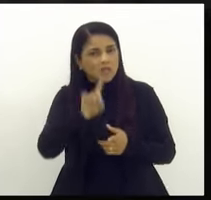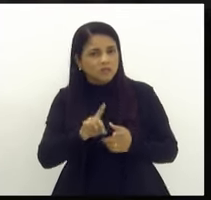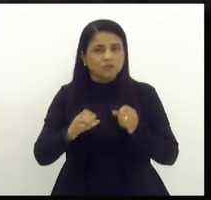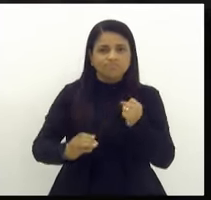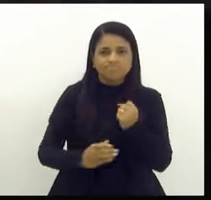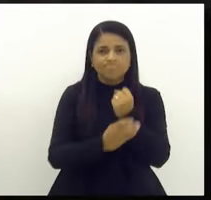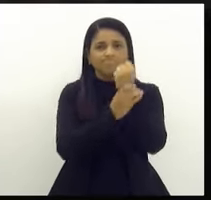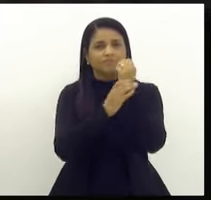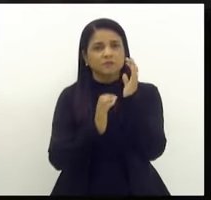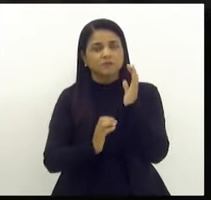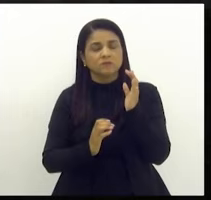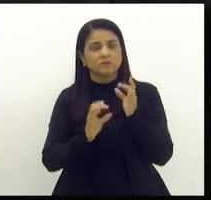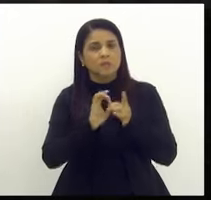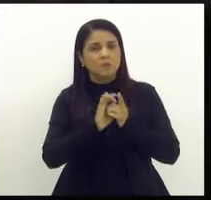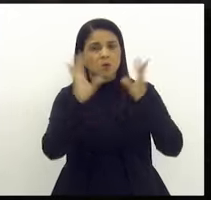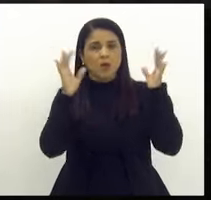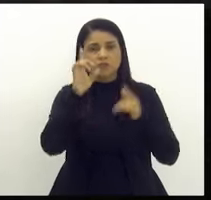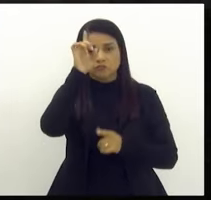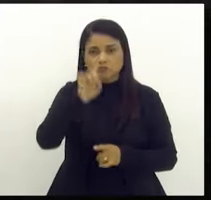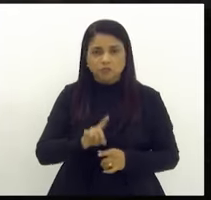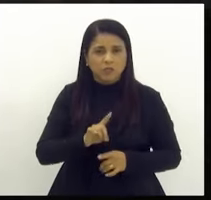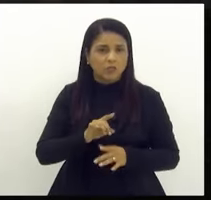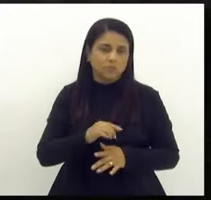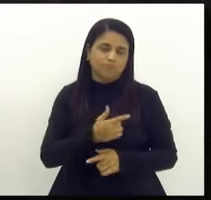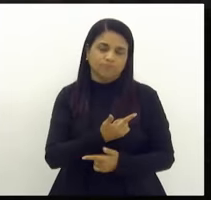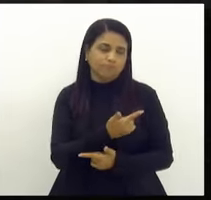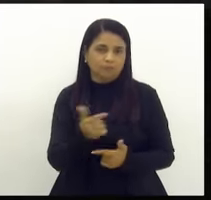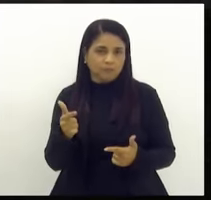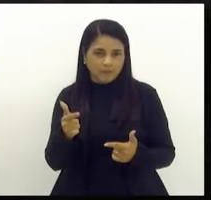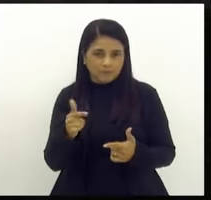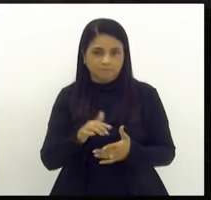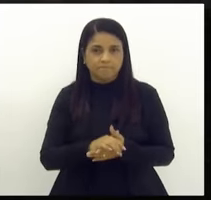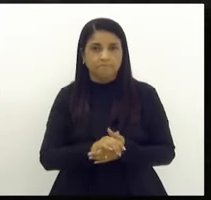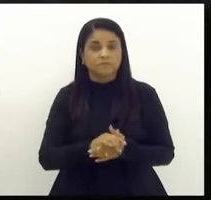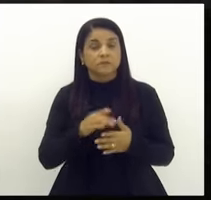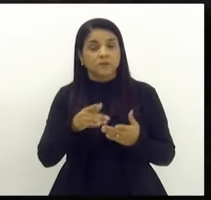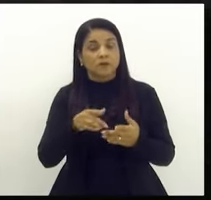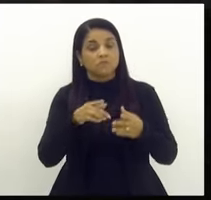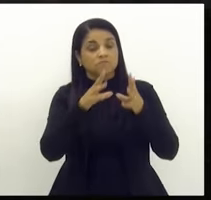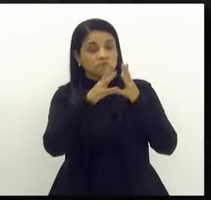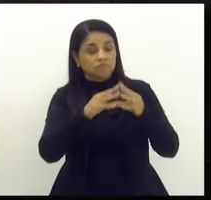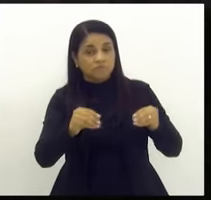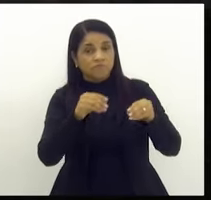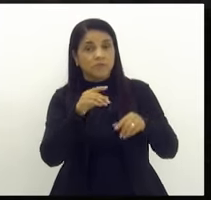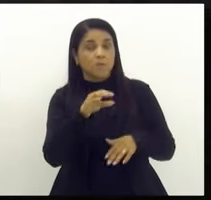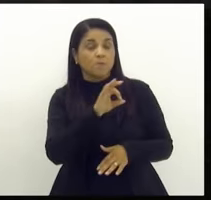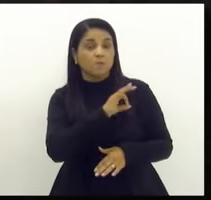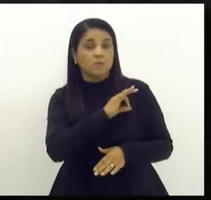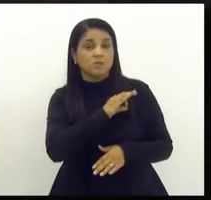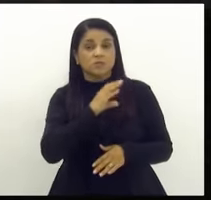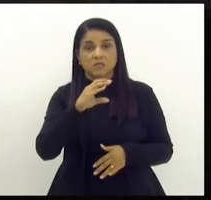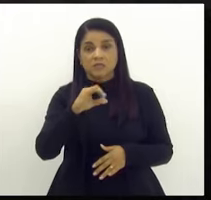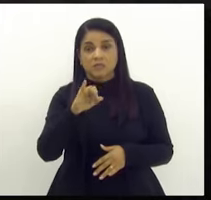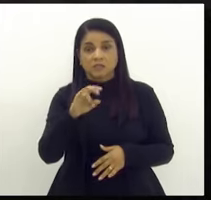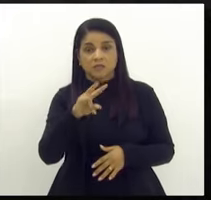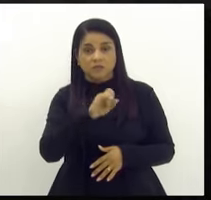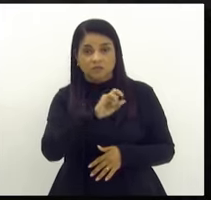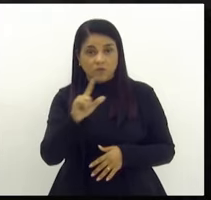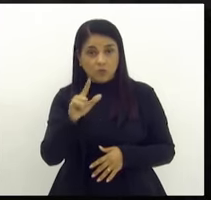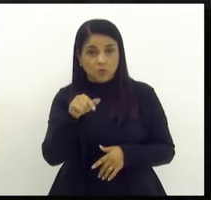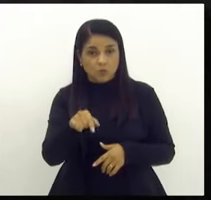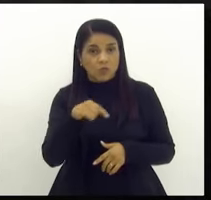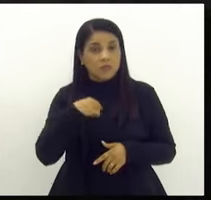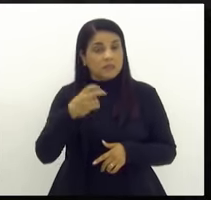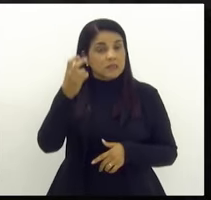tá aqui ó a o desmonte do fundo especial da Polícia Civil que seria uma polícia de